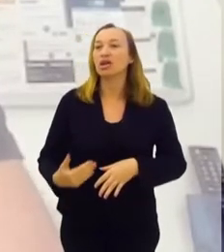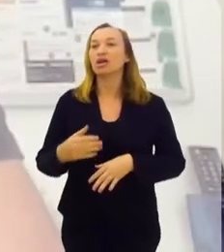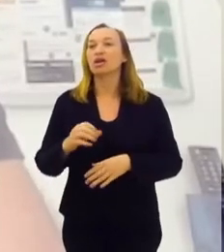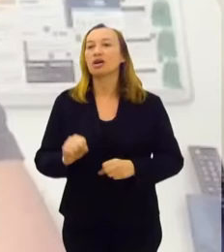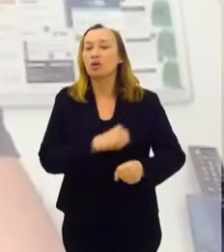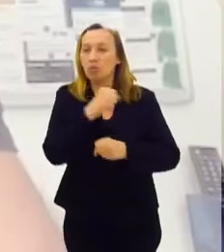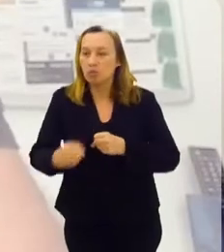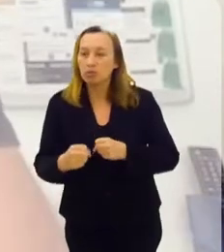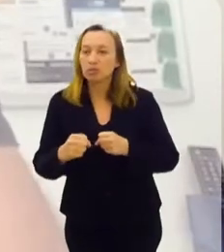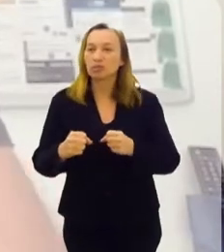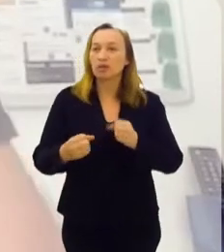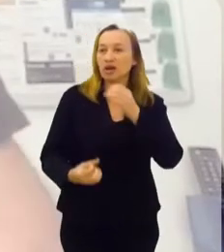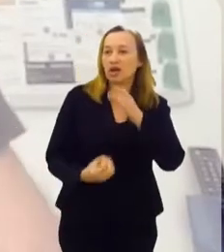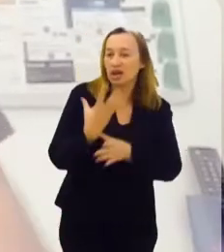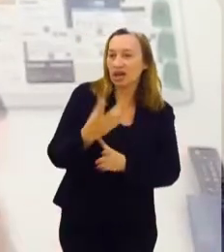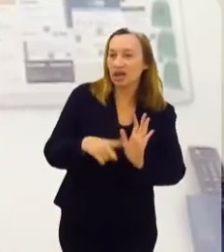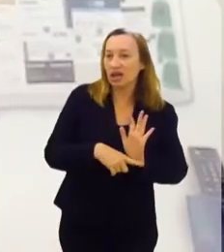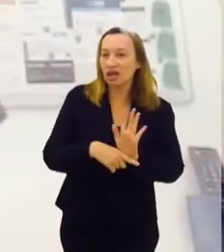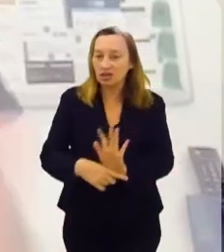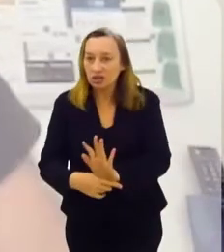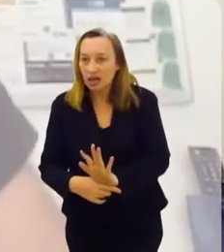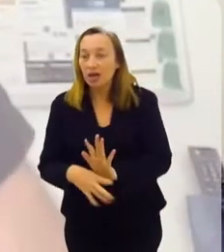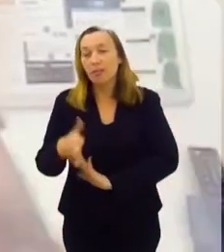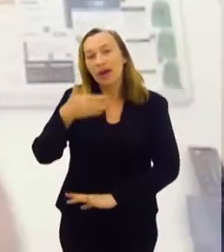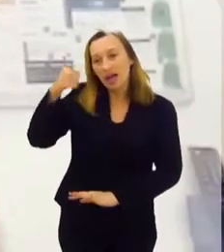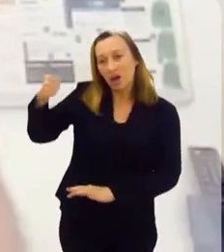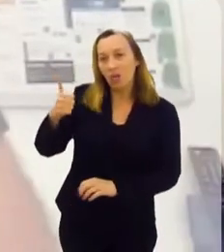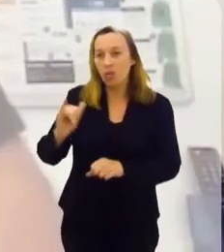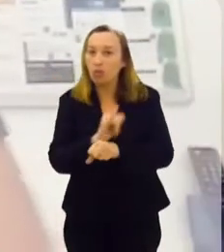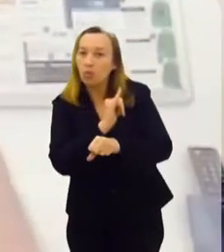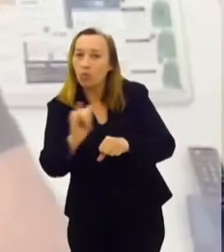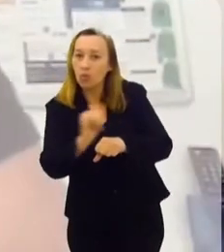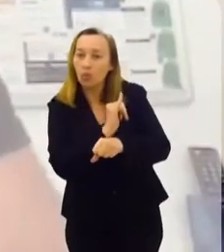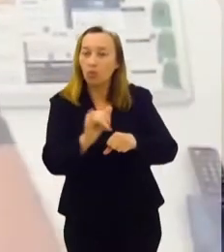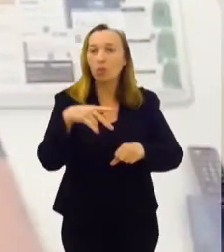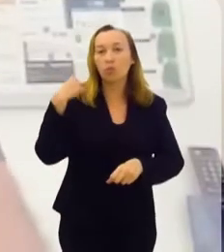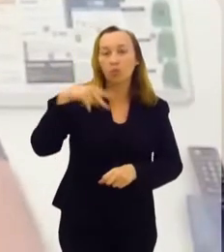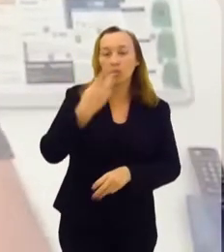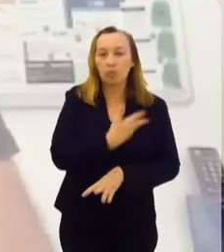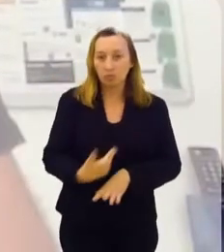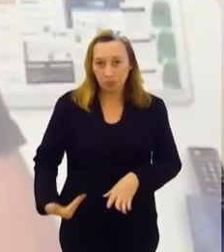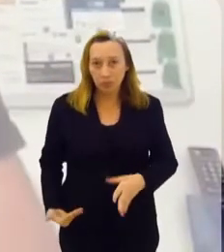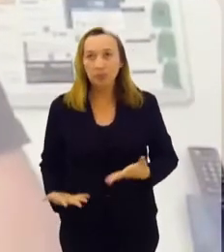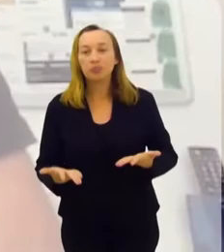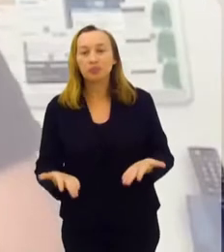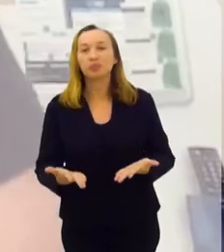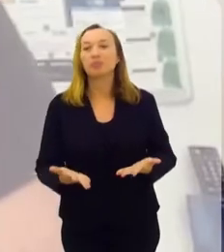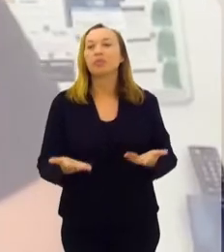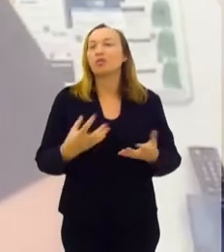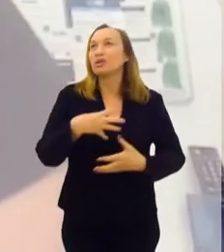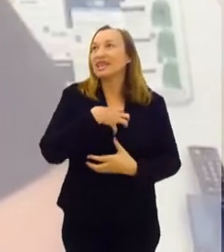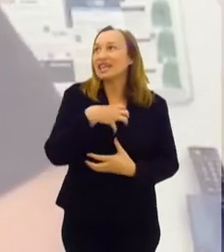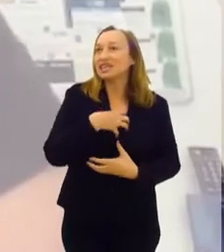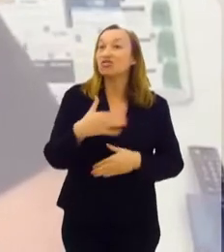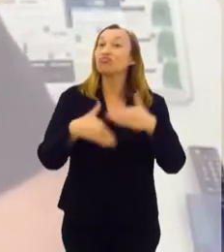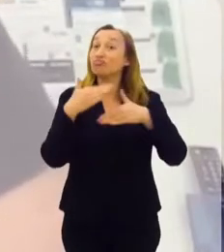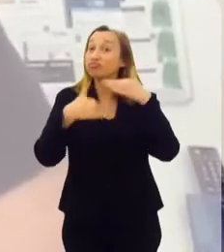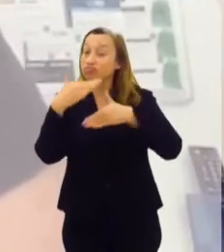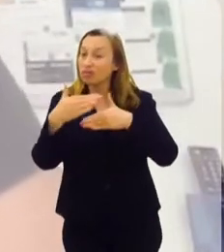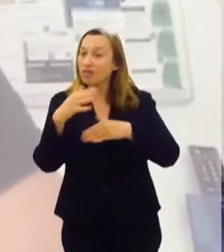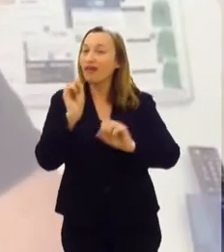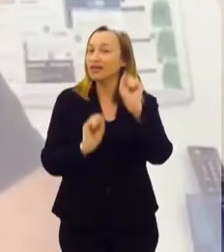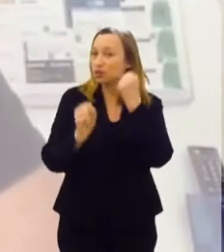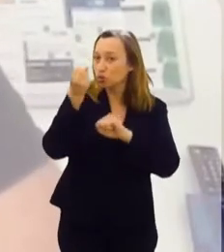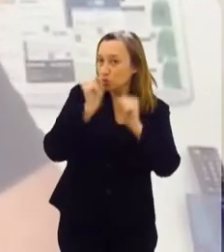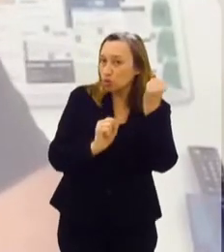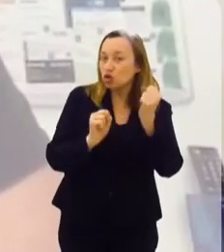público a criar ou a melhorar ou a modernizar políticas públicas, né? No sentido de